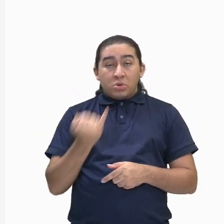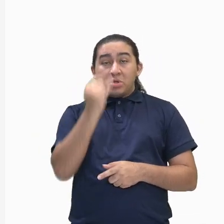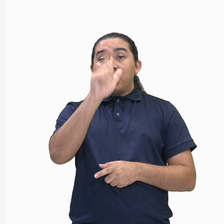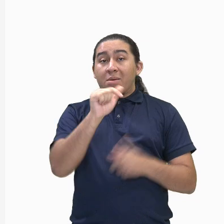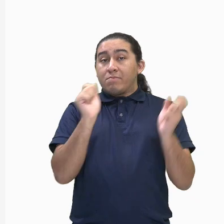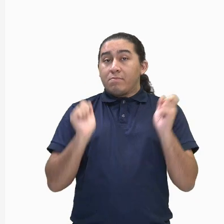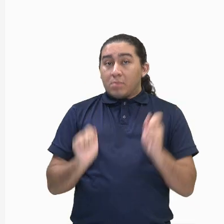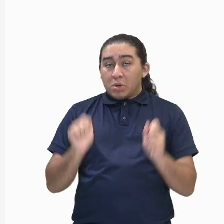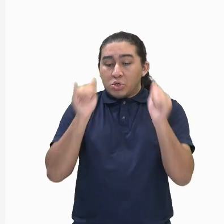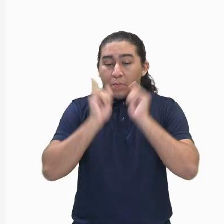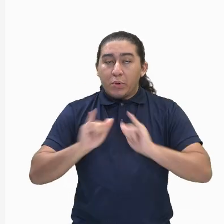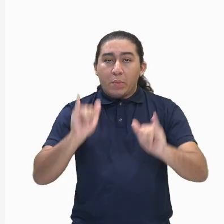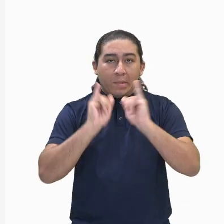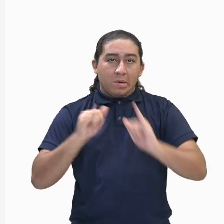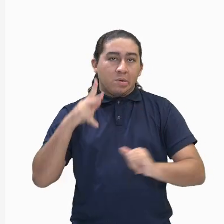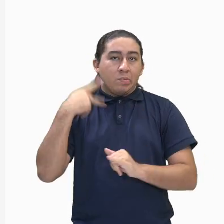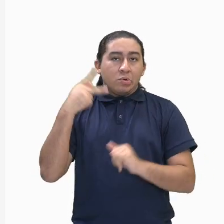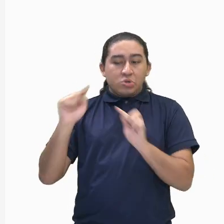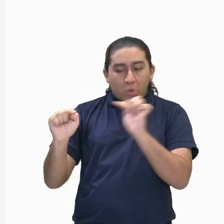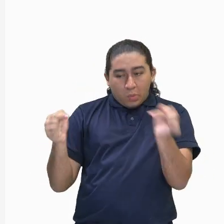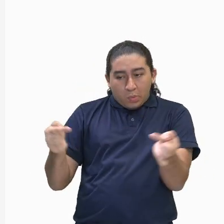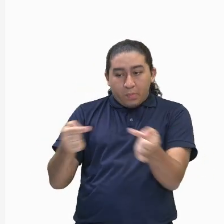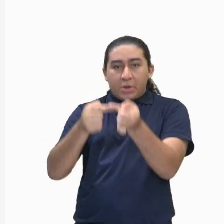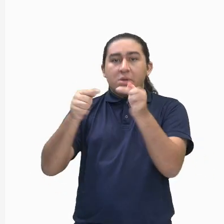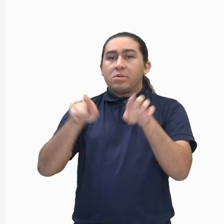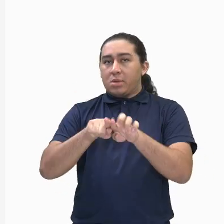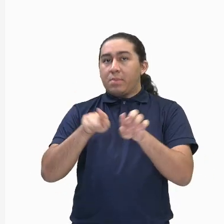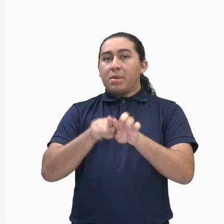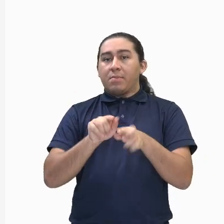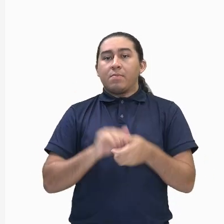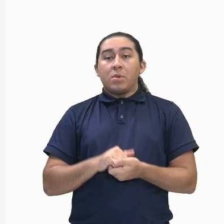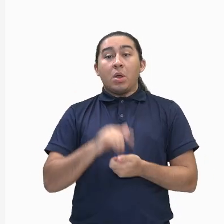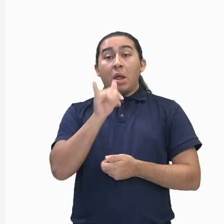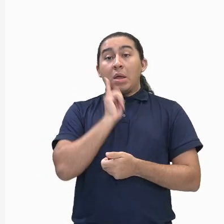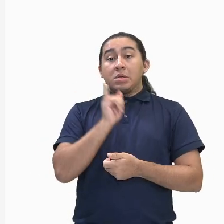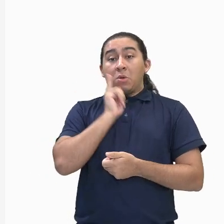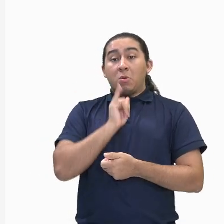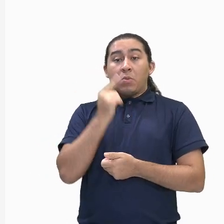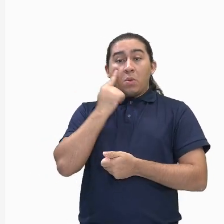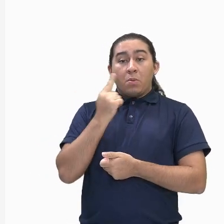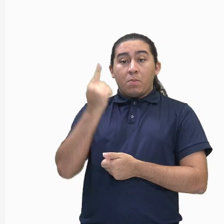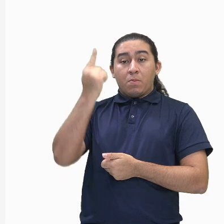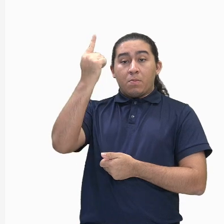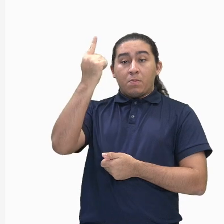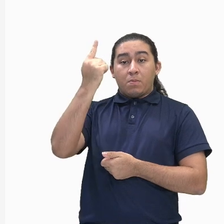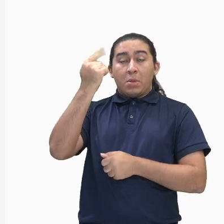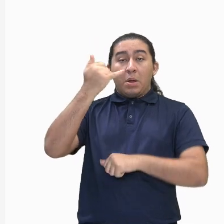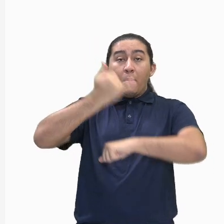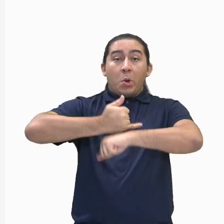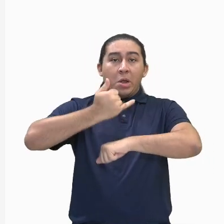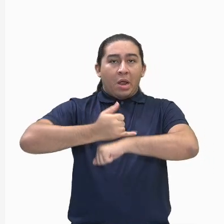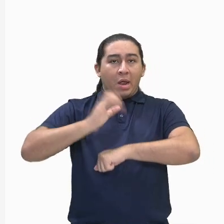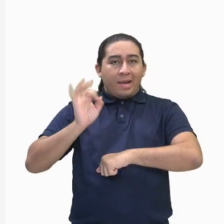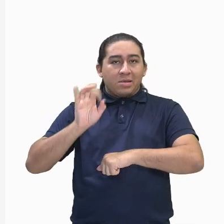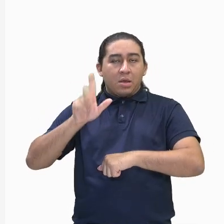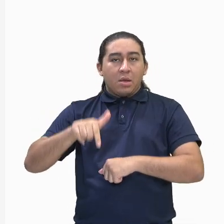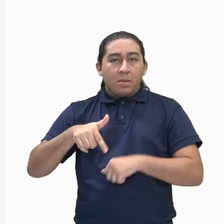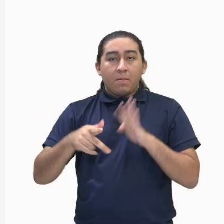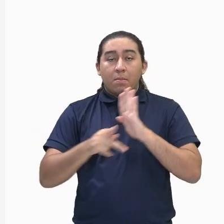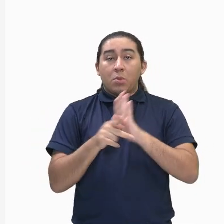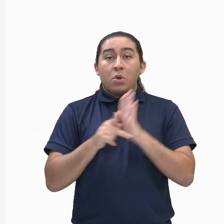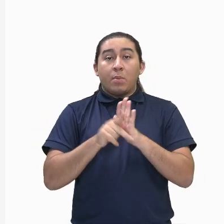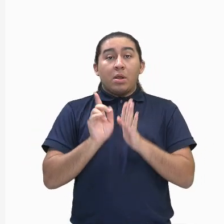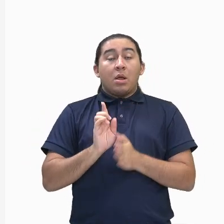na nossa cartela a gente tem exemplos justamente das moedas romanas, né,